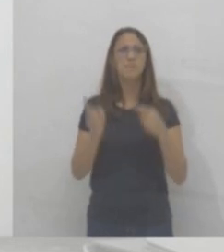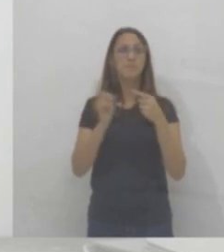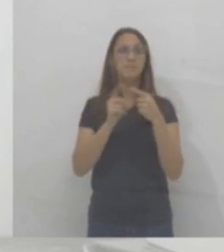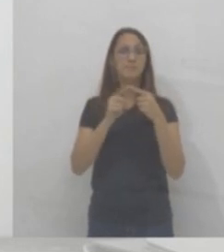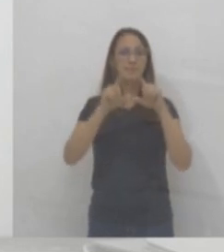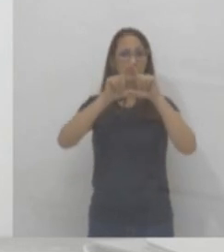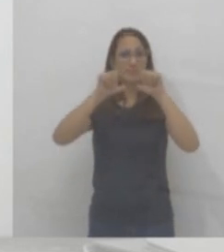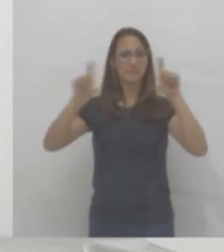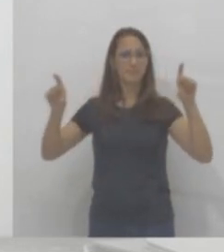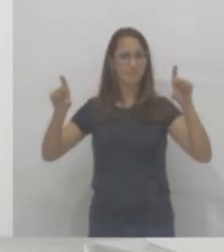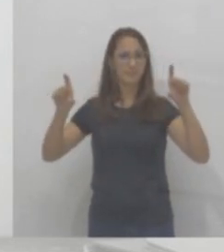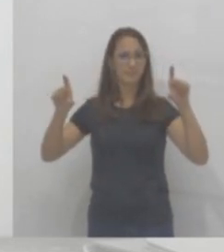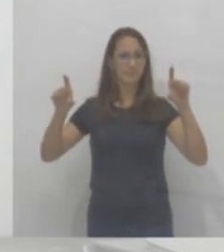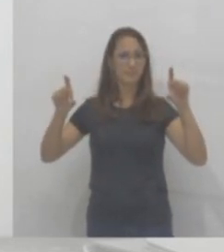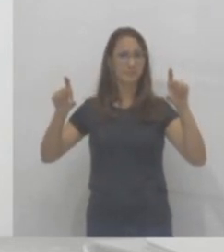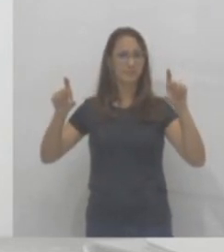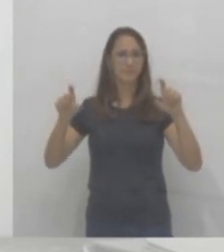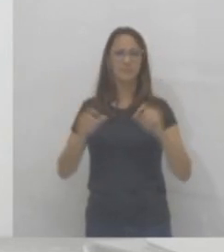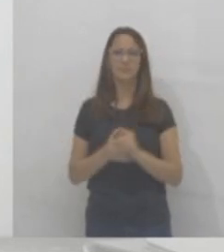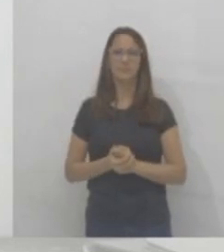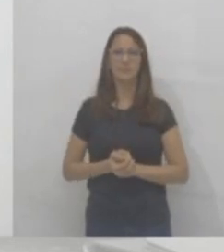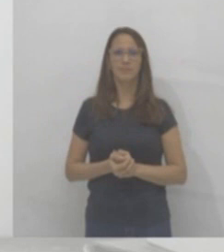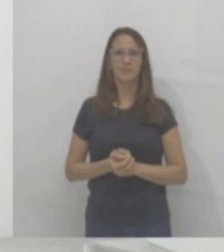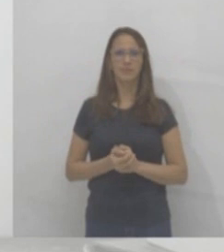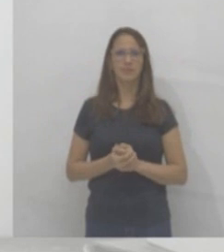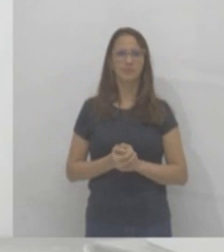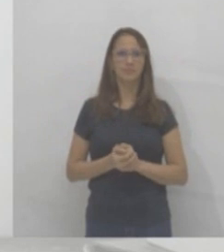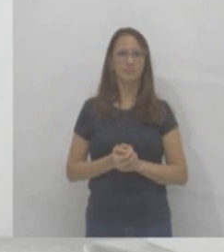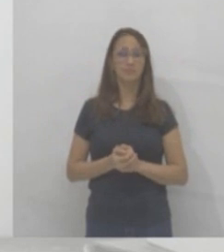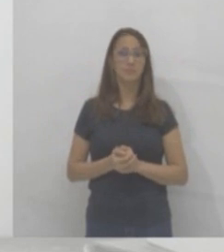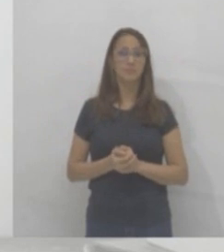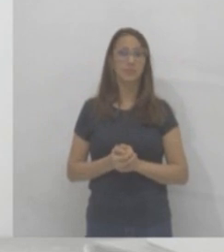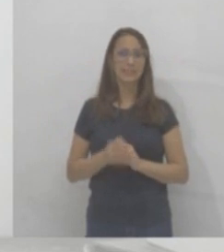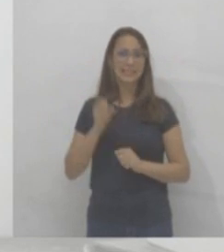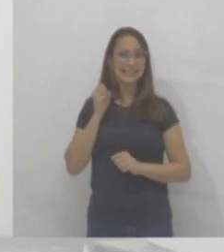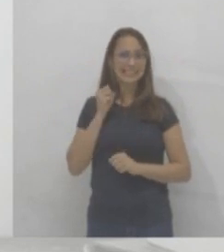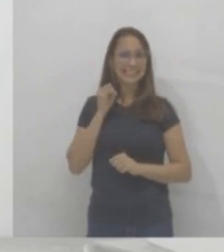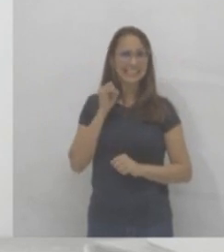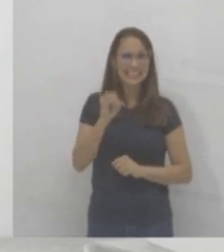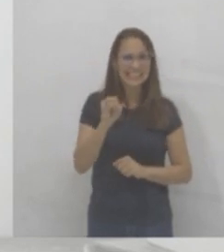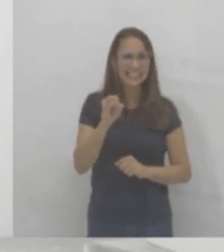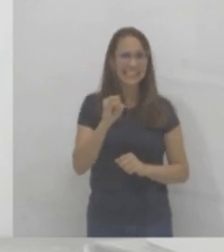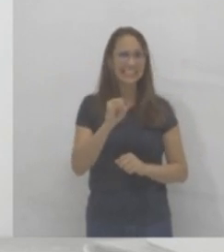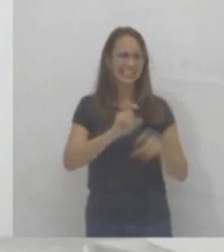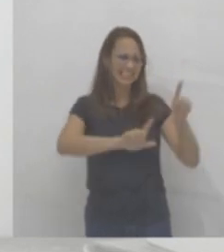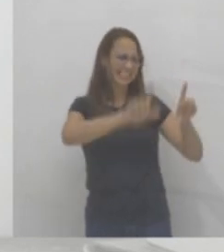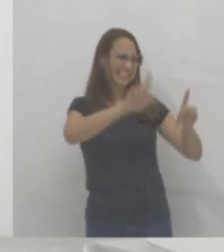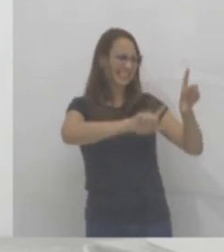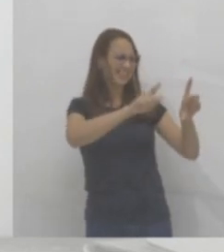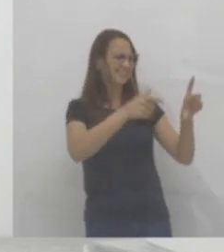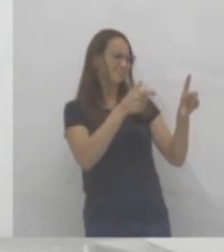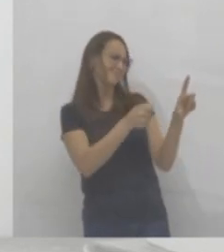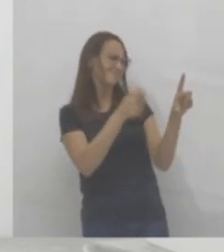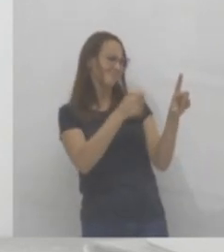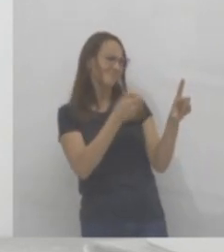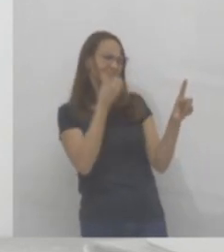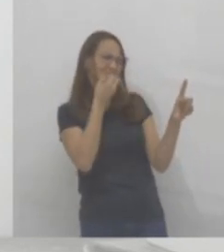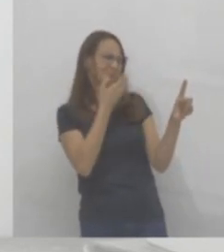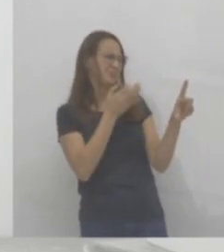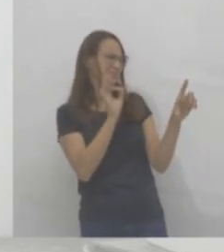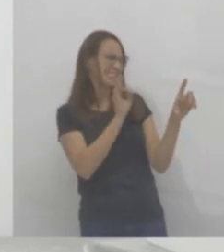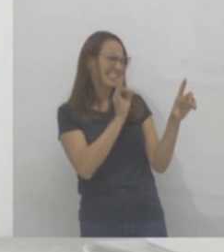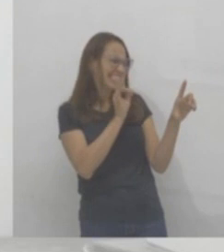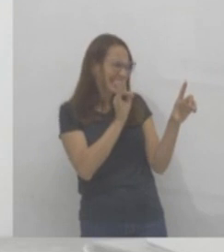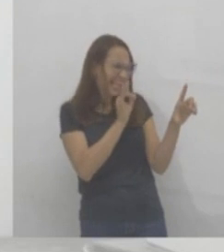frase. If there's nothing good on TV tonight. Se não tiver nada de bom para assistir na TV hoje à